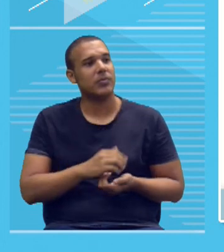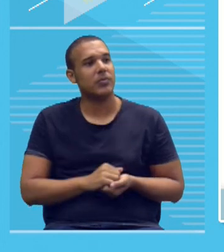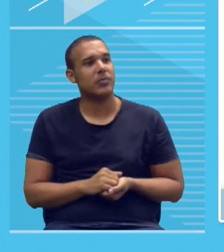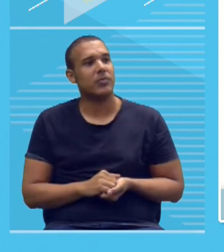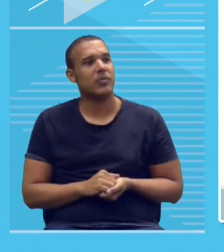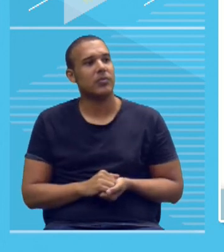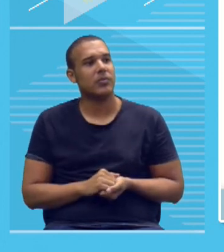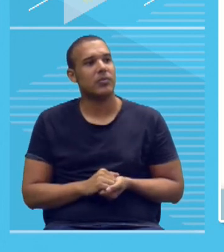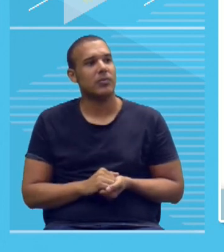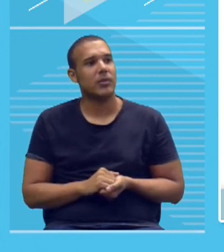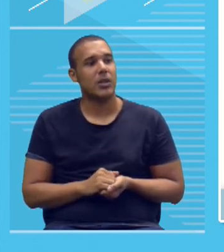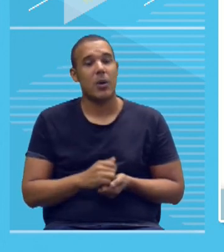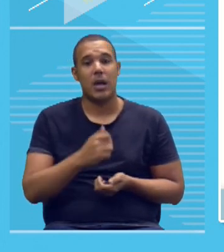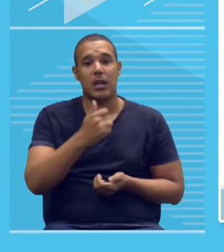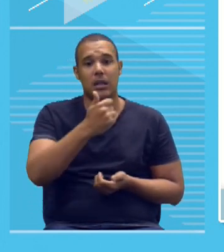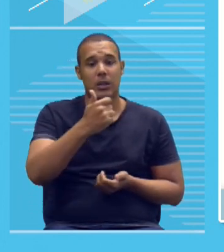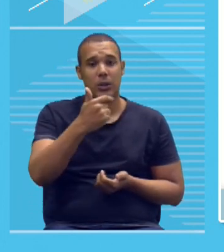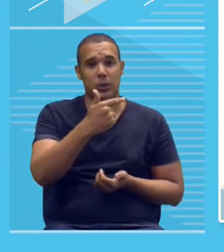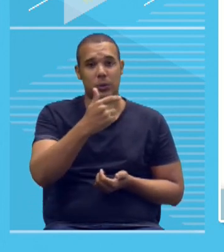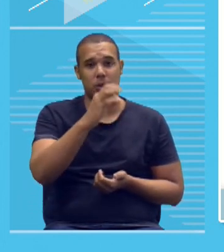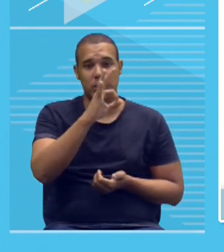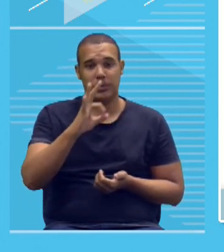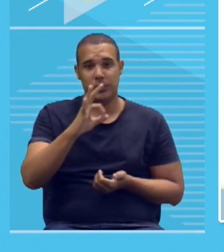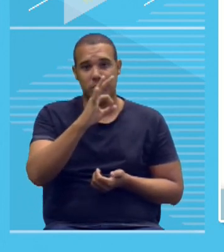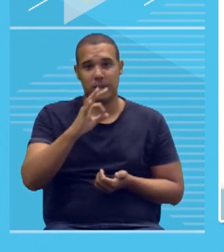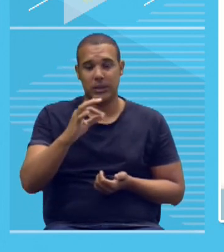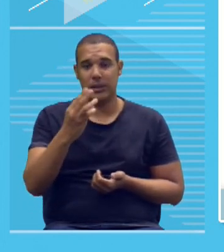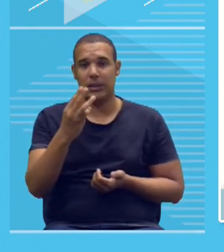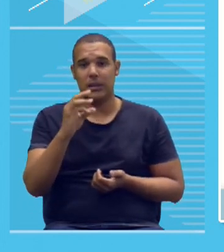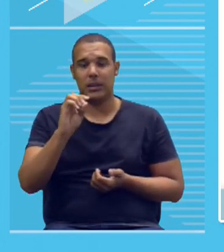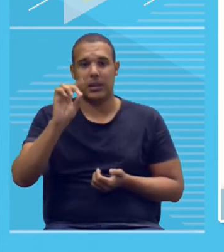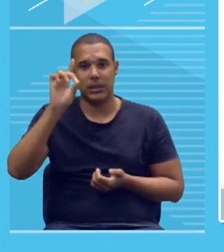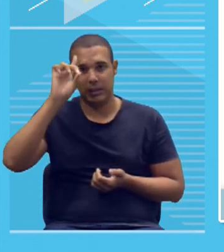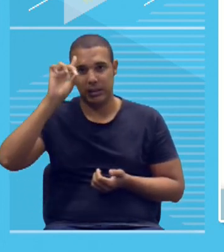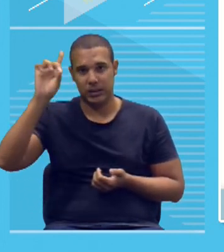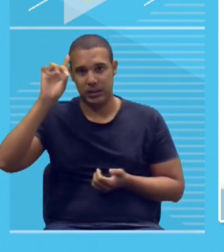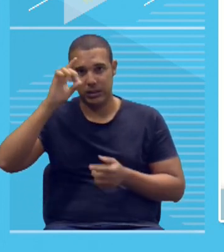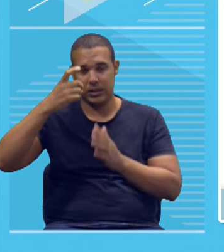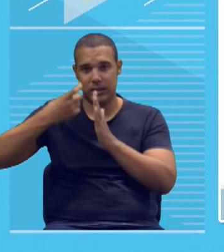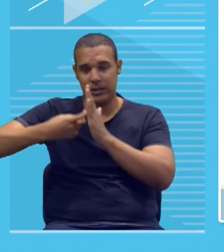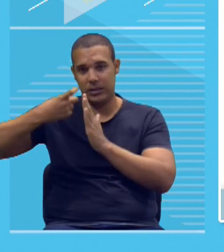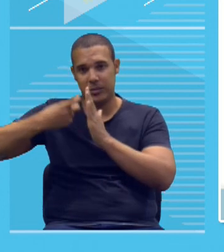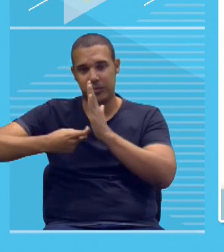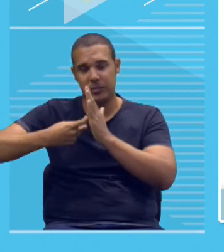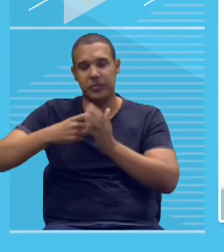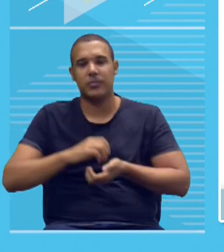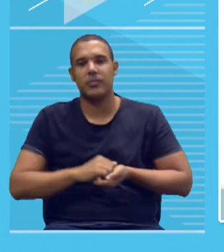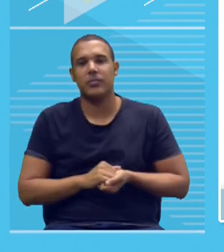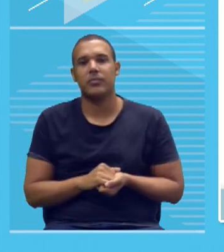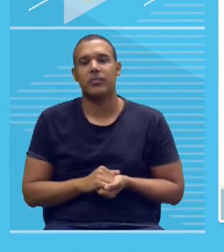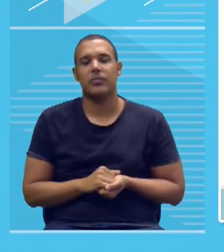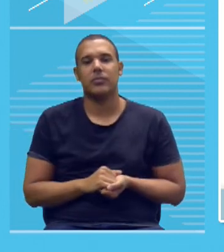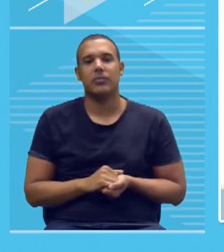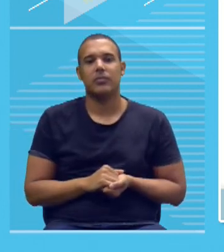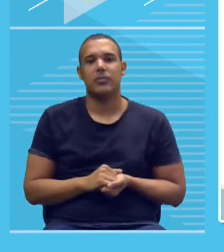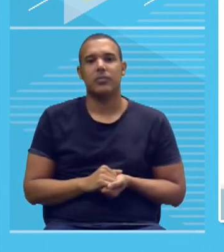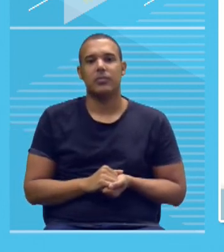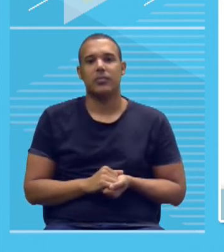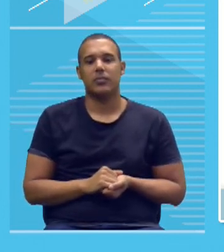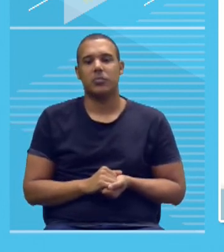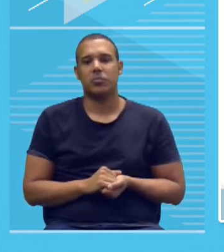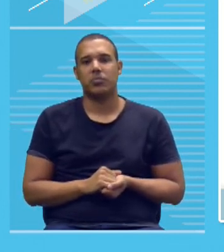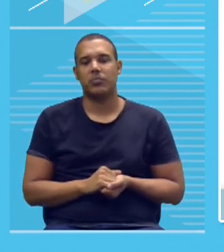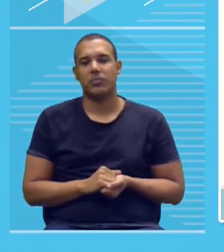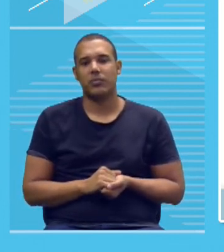é de 30 dias professor de taxas percentuais Ok então é o primeiro Gabriel eu só tô